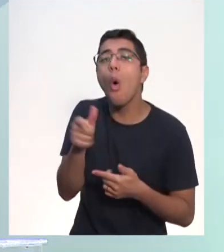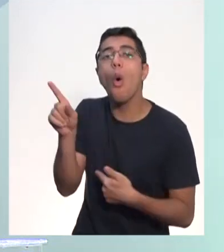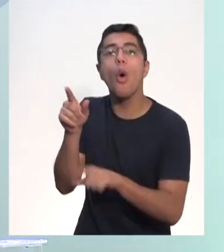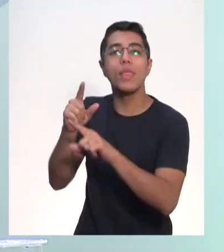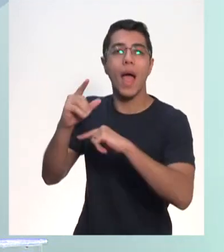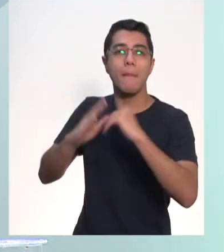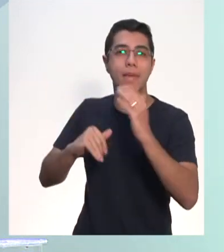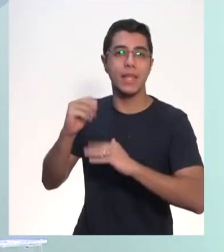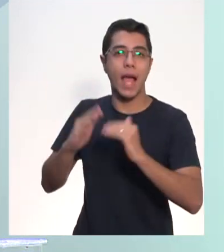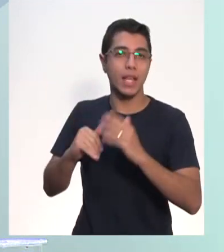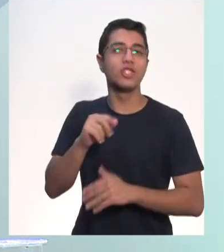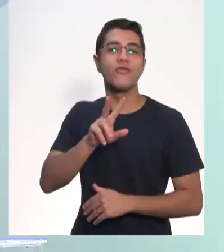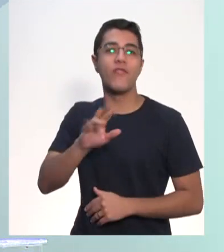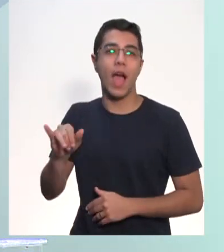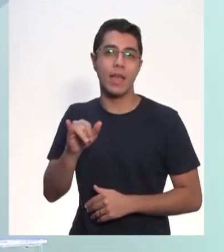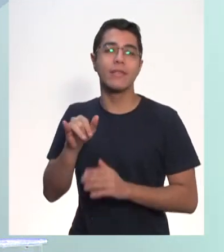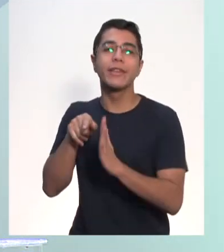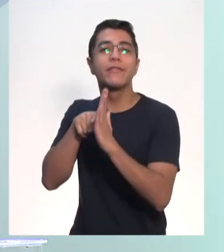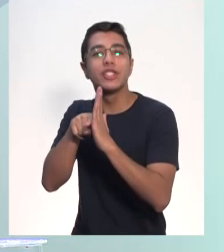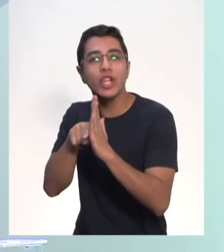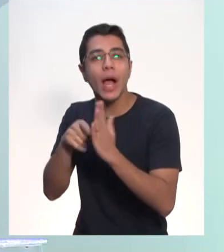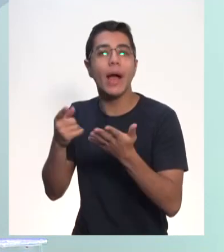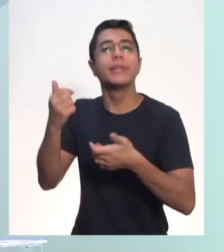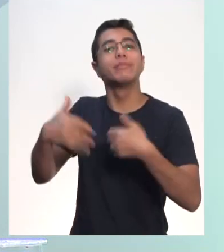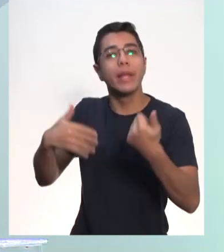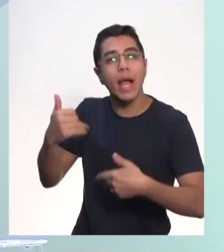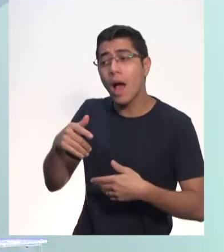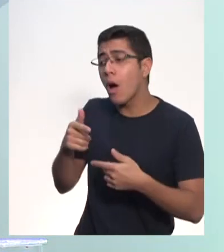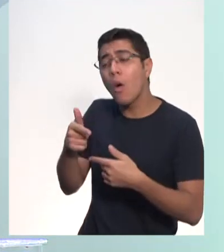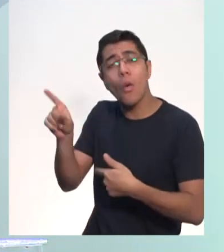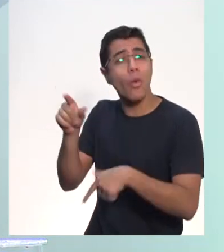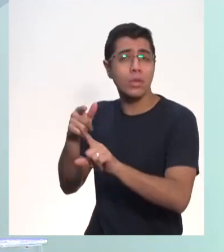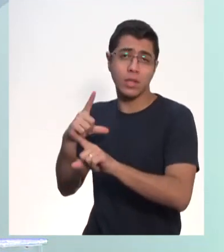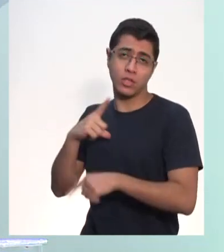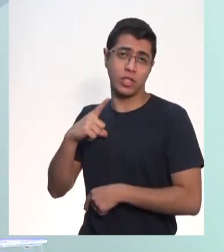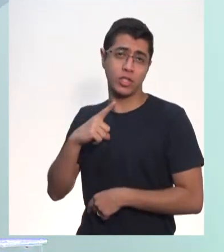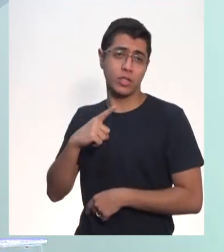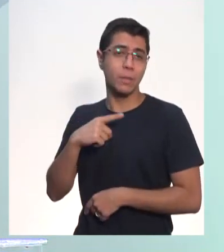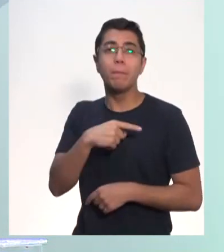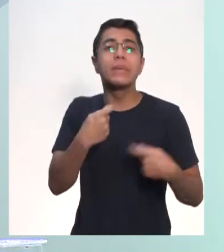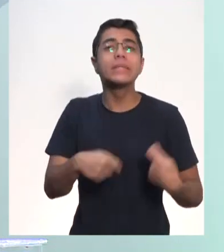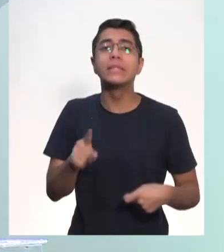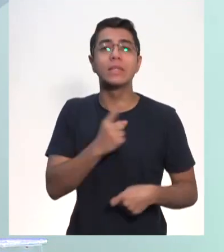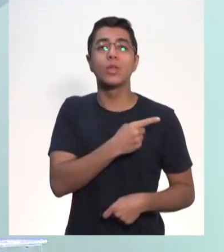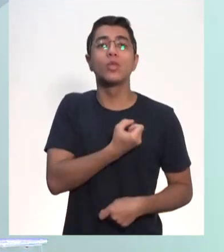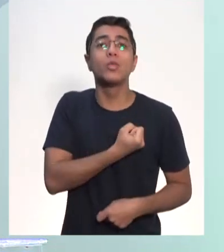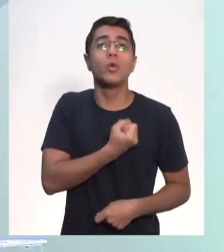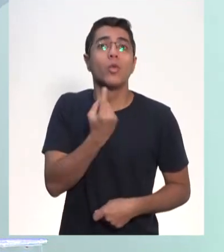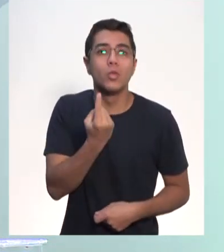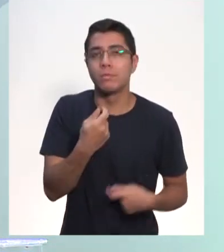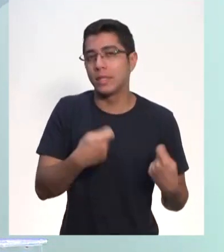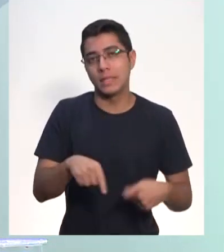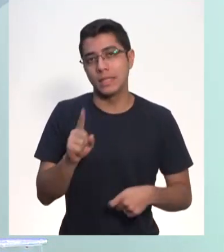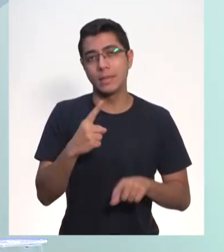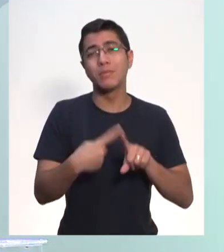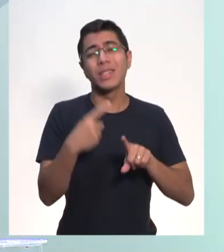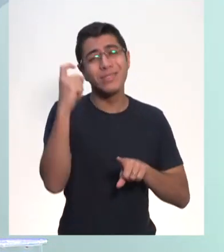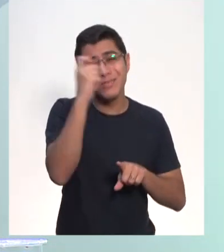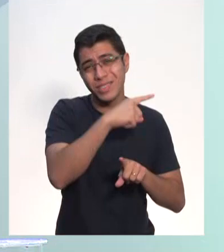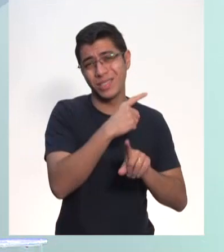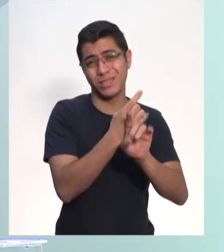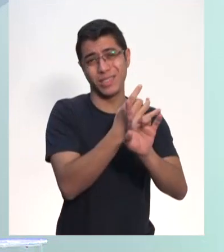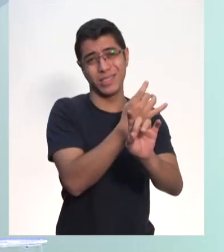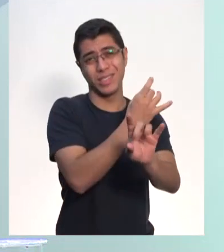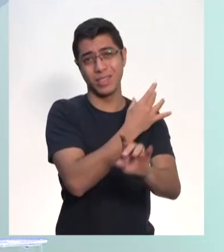gente pensou a escolha um pouco por aí. E, de uma outra forma, essas habilidades elas fazem parte de um tema muito parecido. Então,